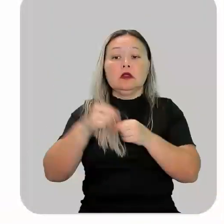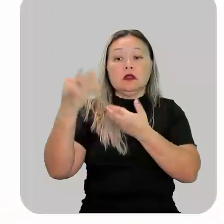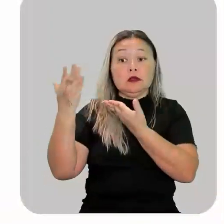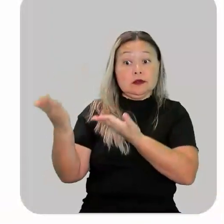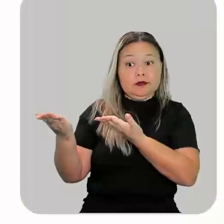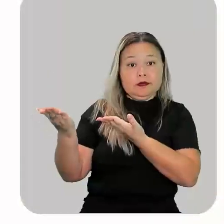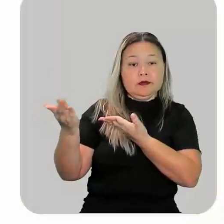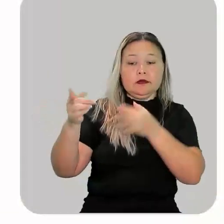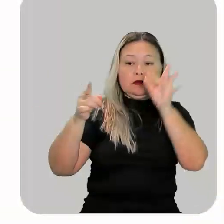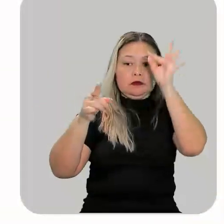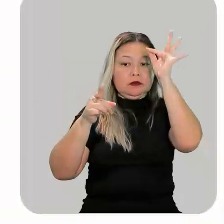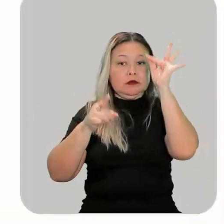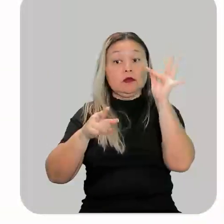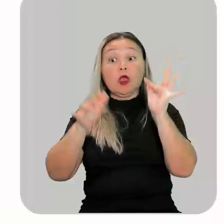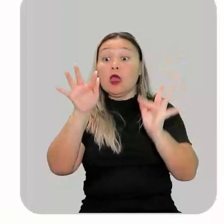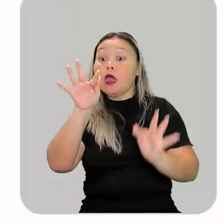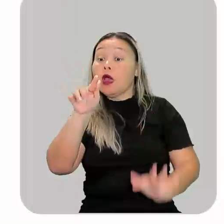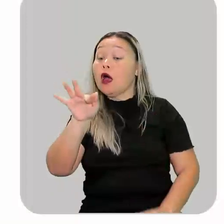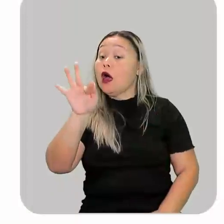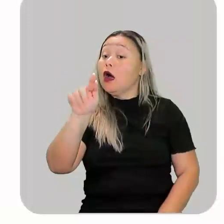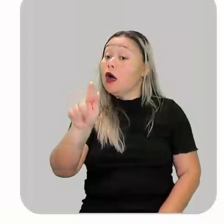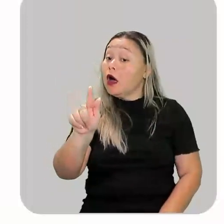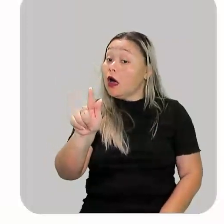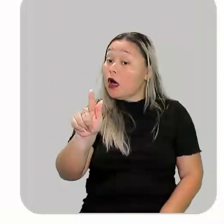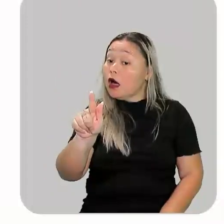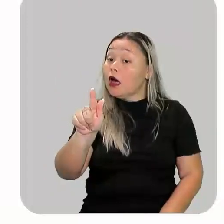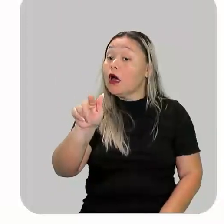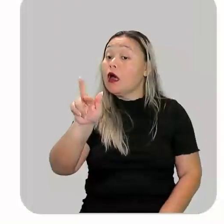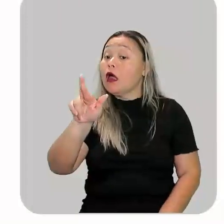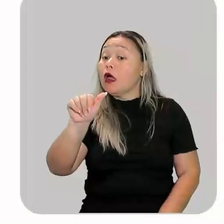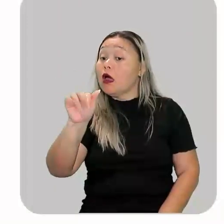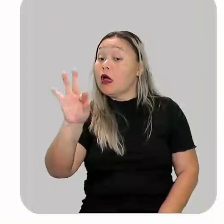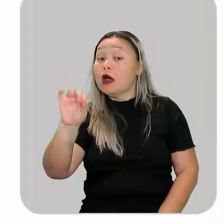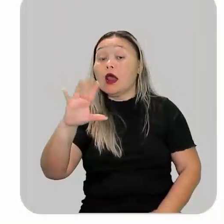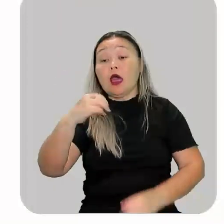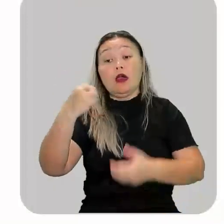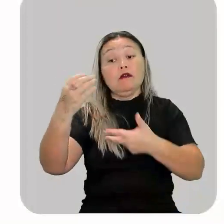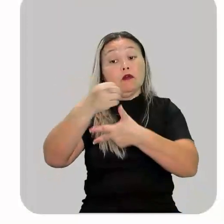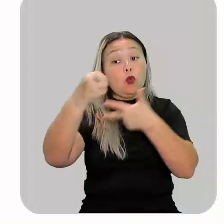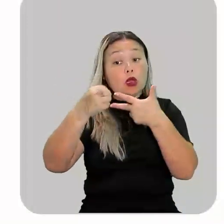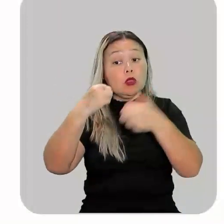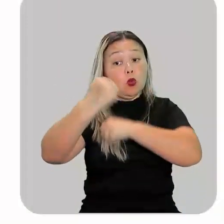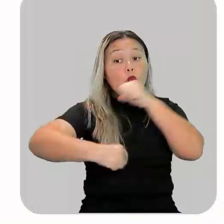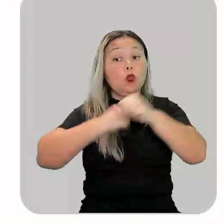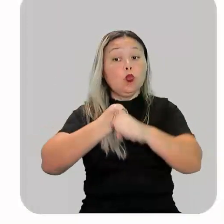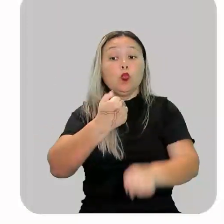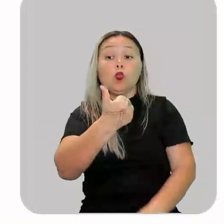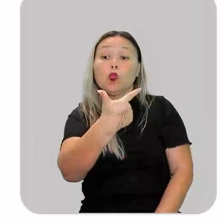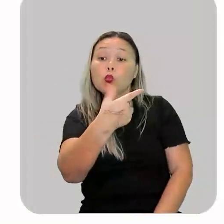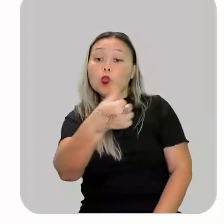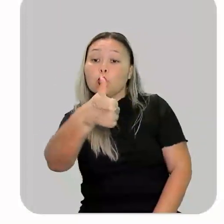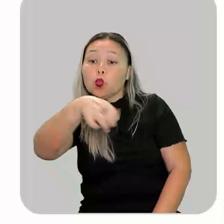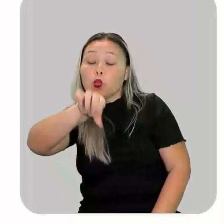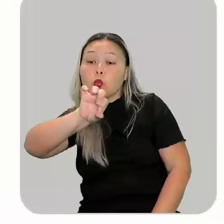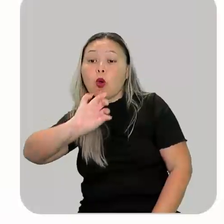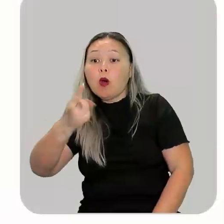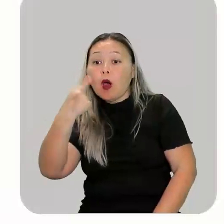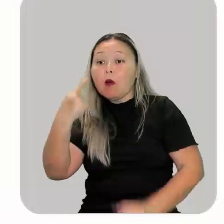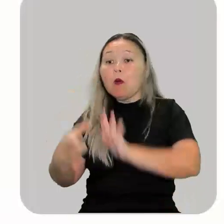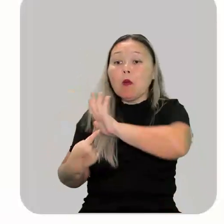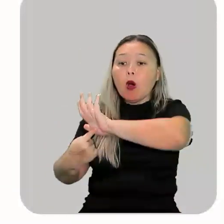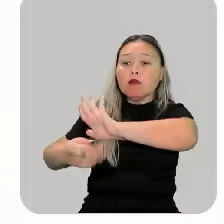gráfico a seguir, olha aí, gráfico de novo, ó, Enem 2019 agora. A seguir mostra a